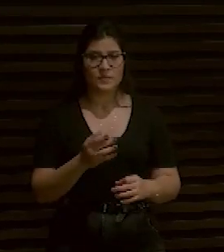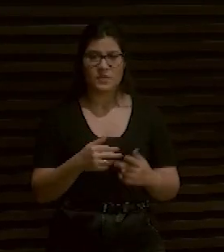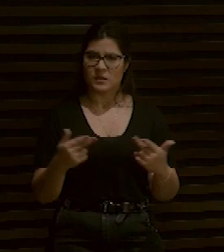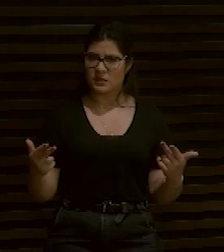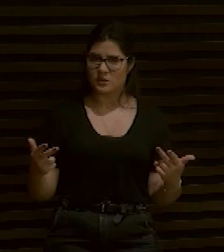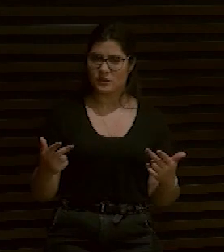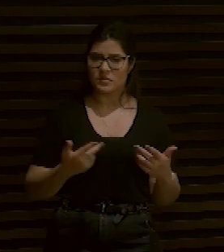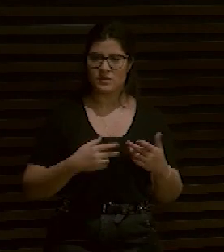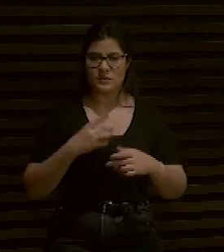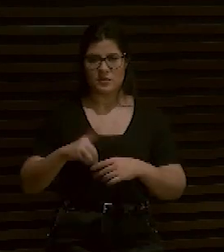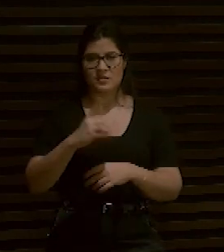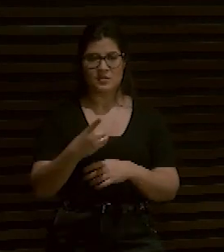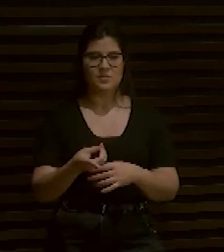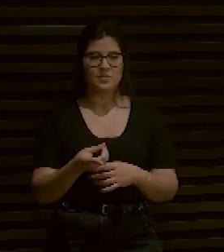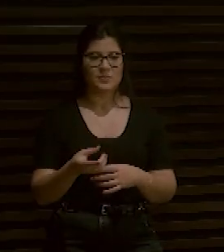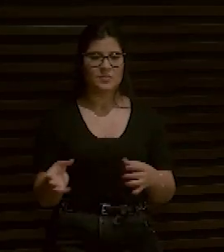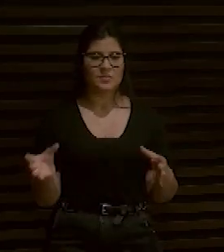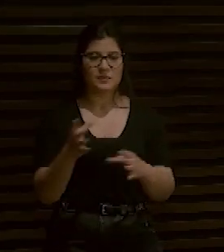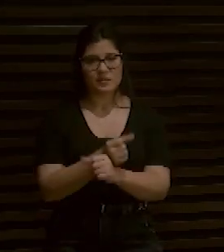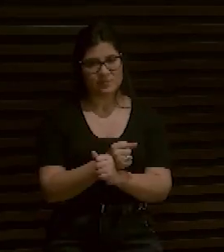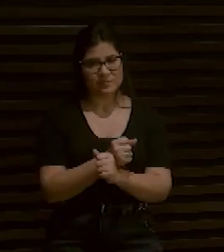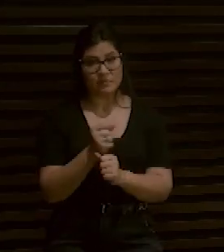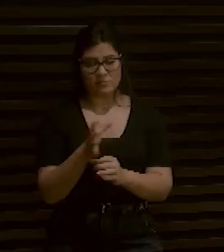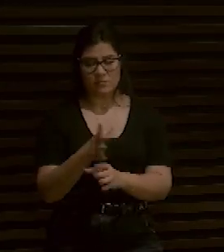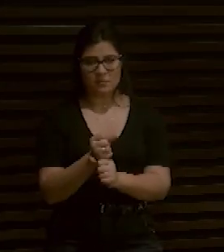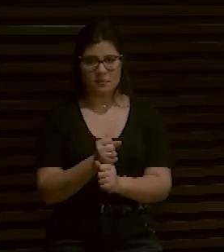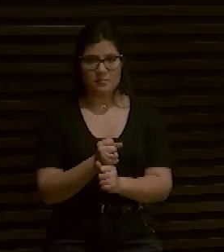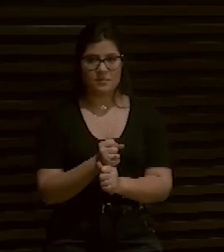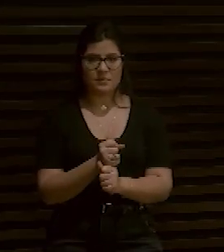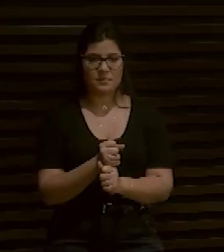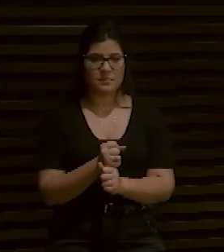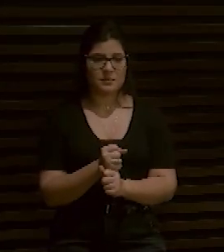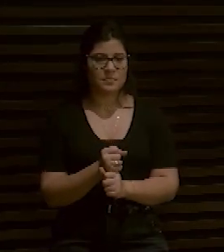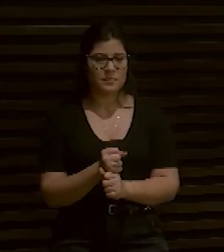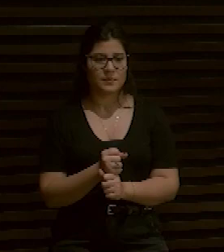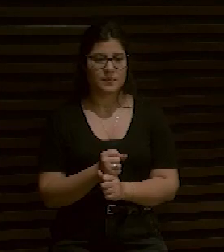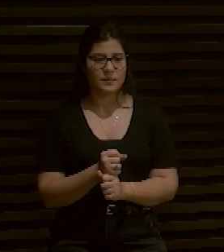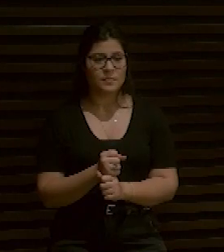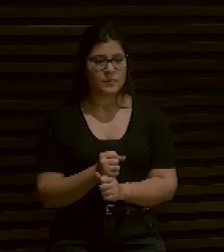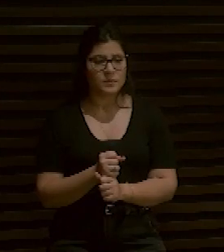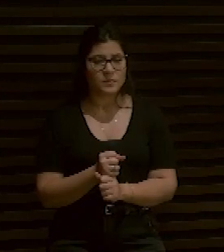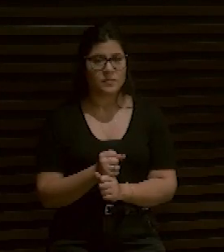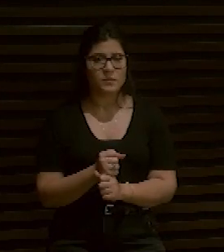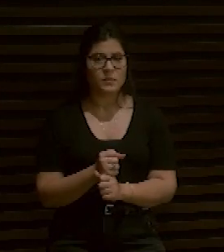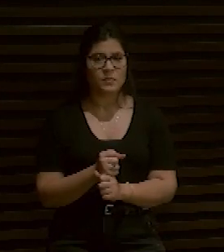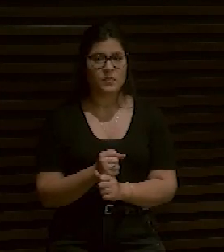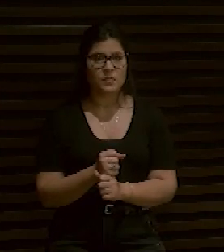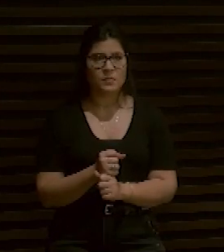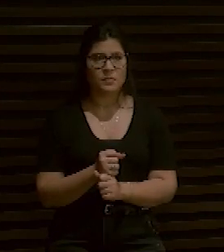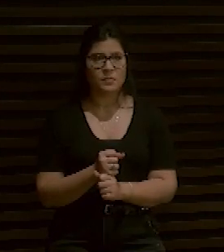não serão acrescentadas. É o que o Senhor fala lá em Mateus 6, não precisa abrir. J.